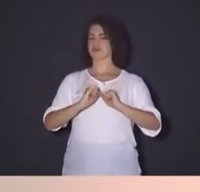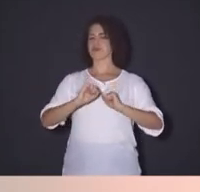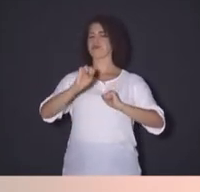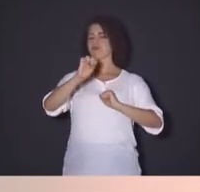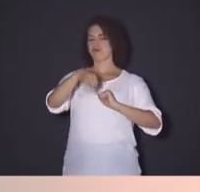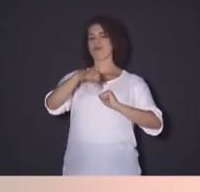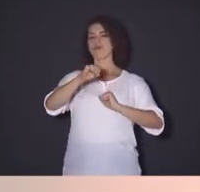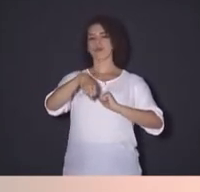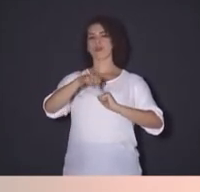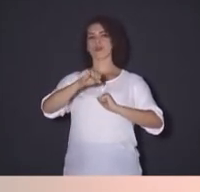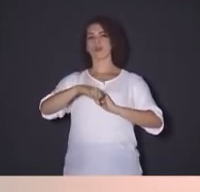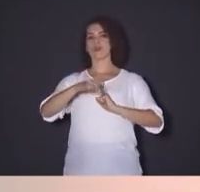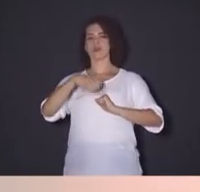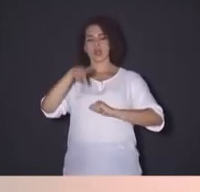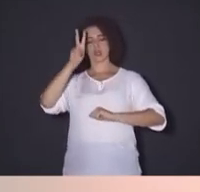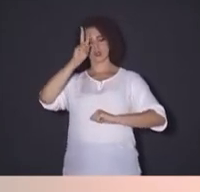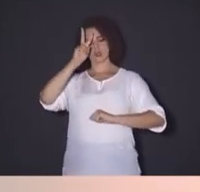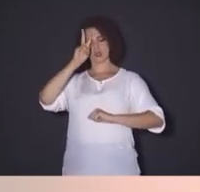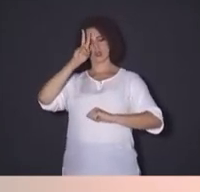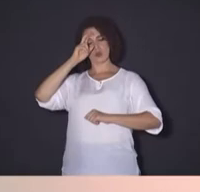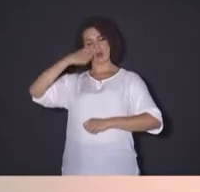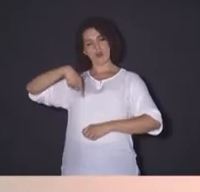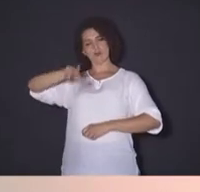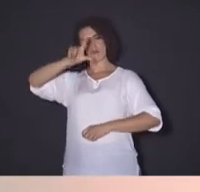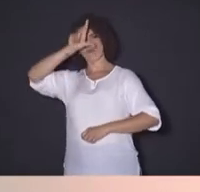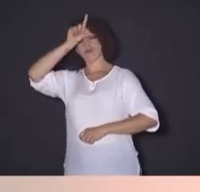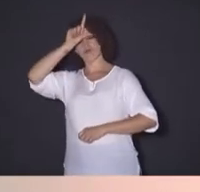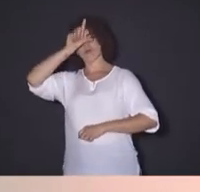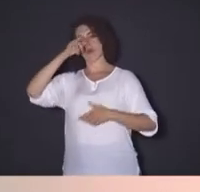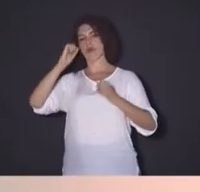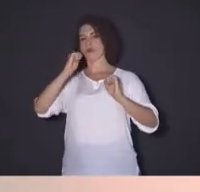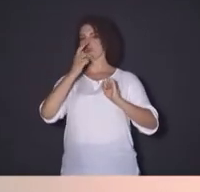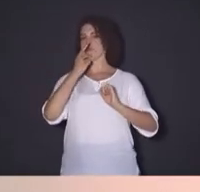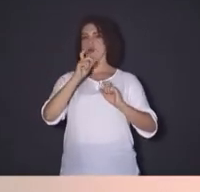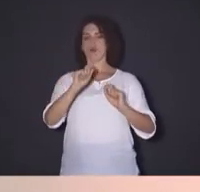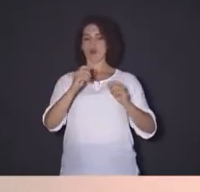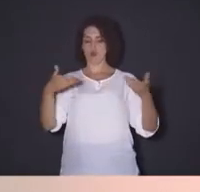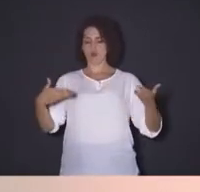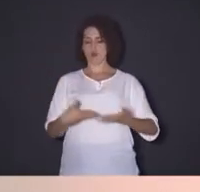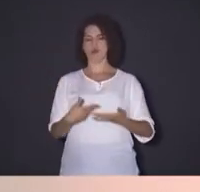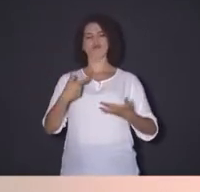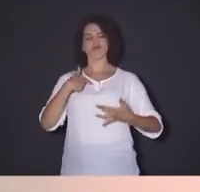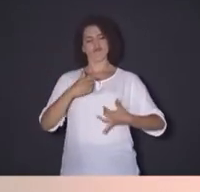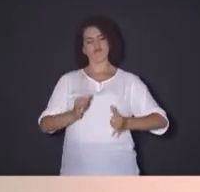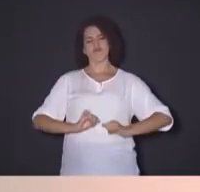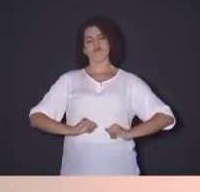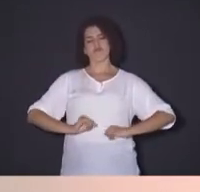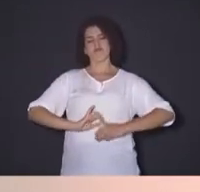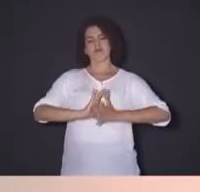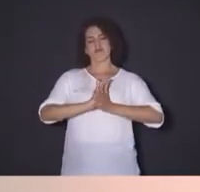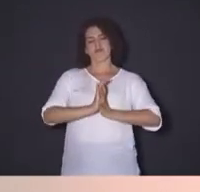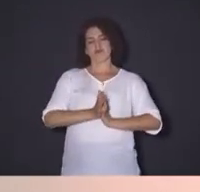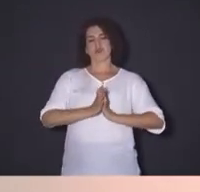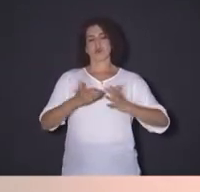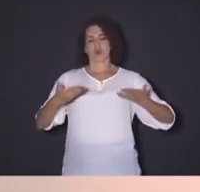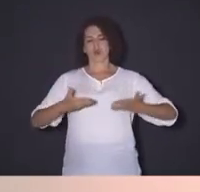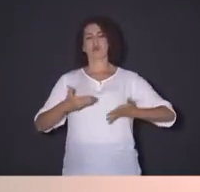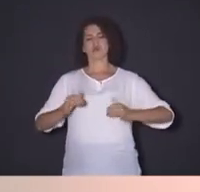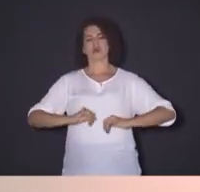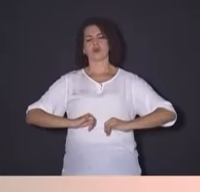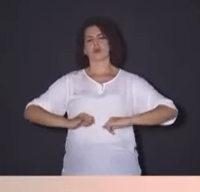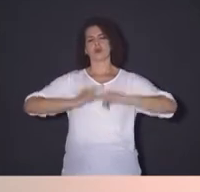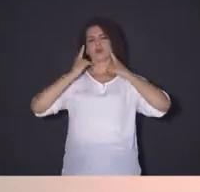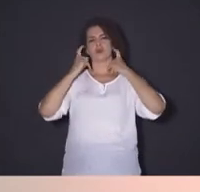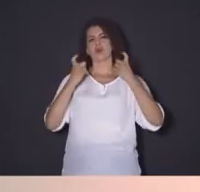ser protagonista da própria história. Ele pode dizer, hoje eu sofri racismo, hoje eu sofri violência, mas como, meu Deus,